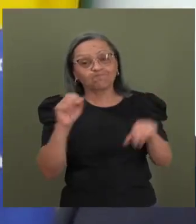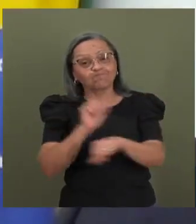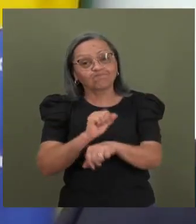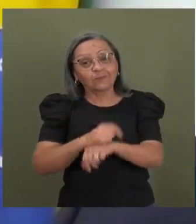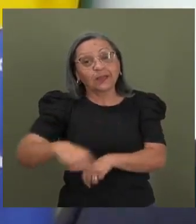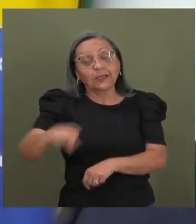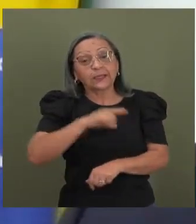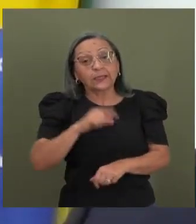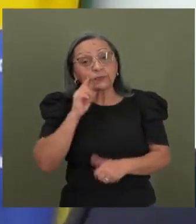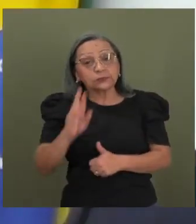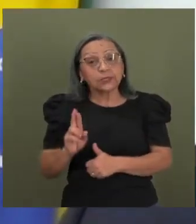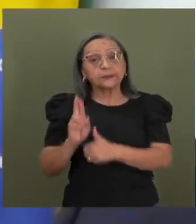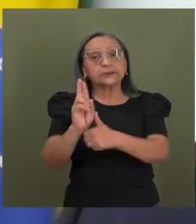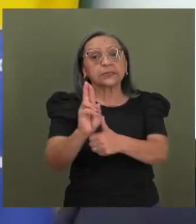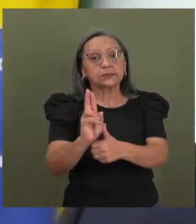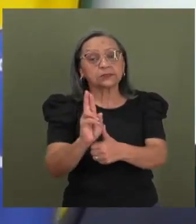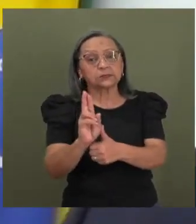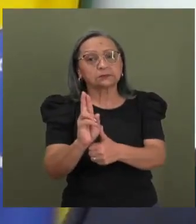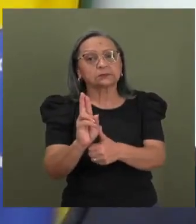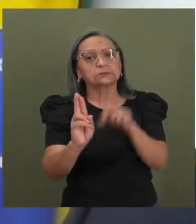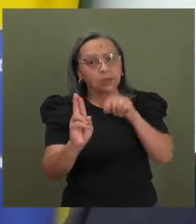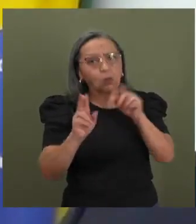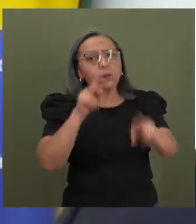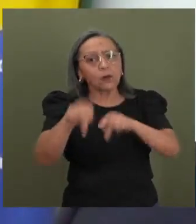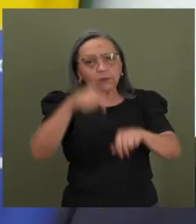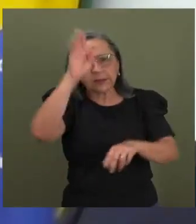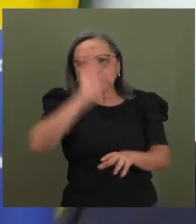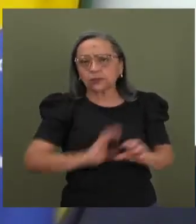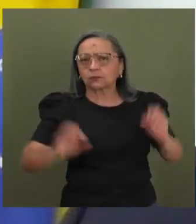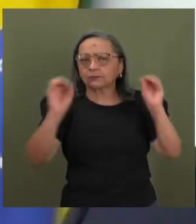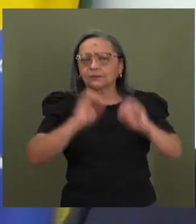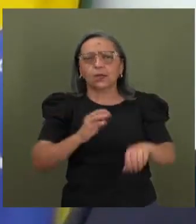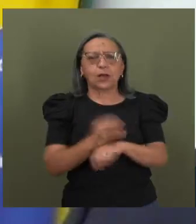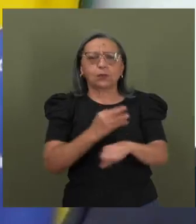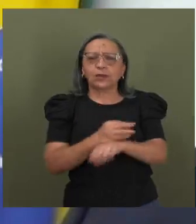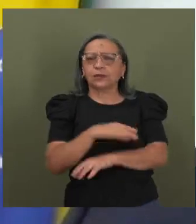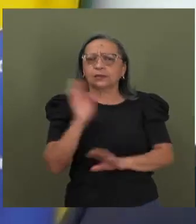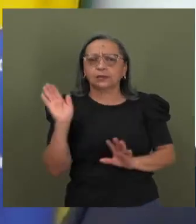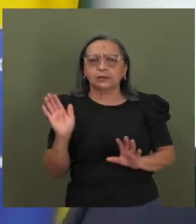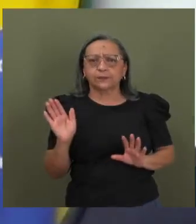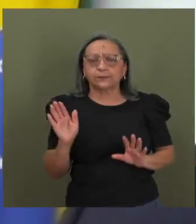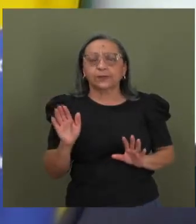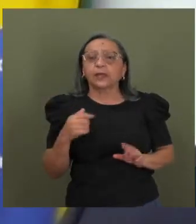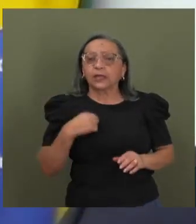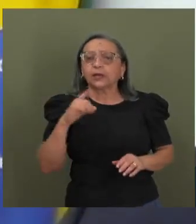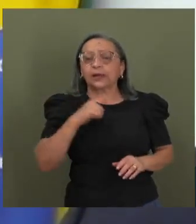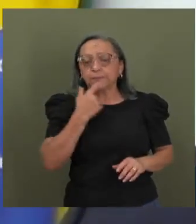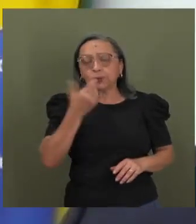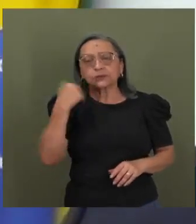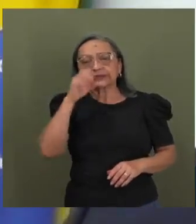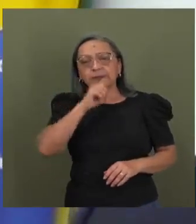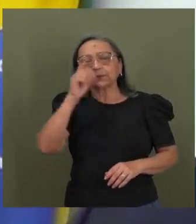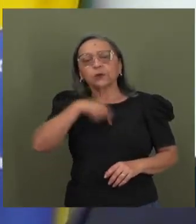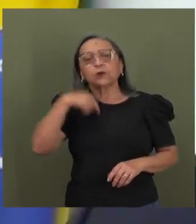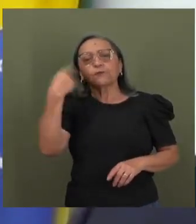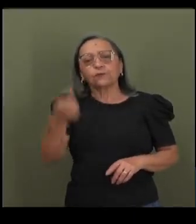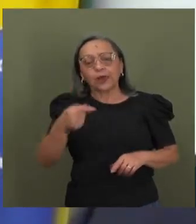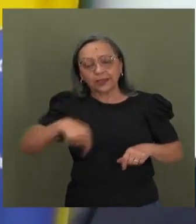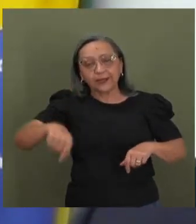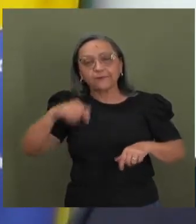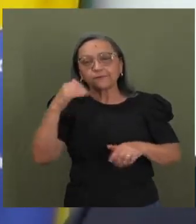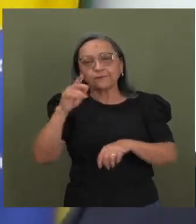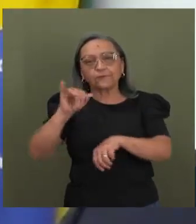que nos represente o povo brasileiro, que não aguenta mais. Eu tive esse final de semana andando nas ruas aqui em